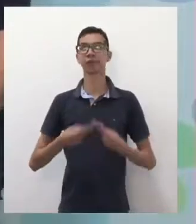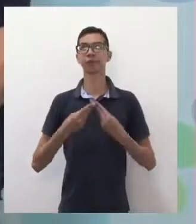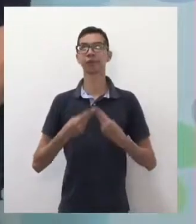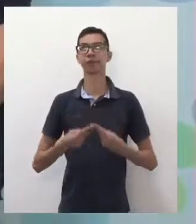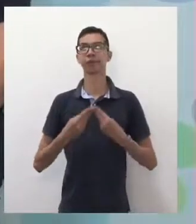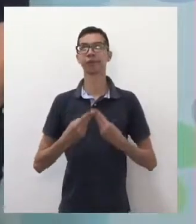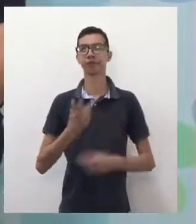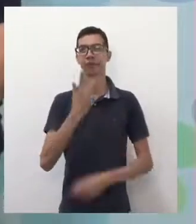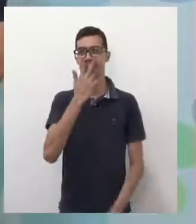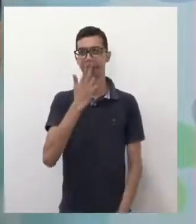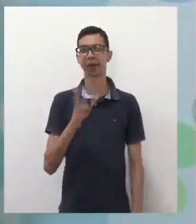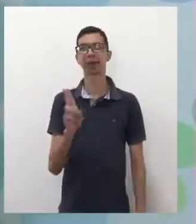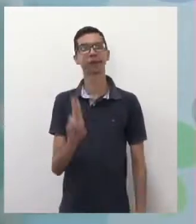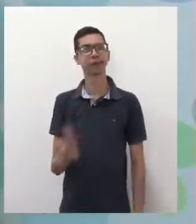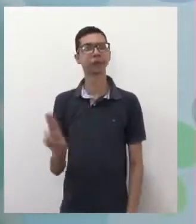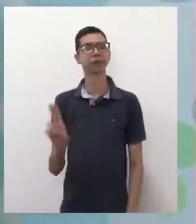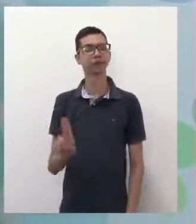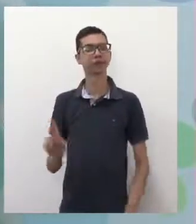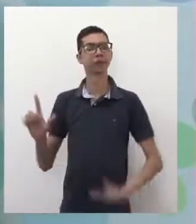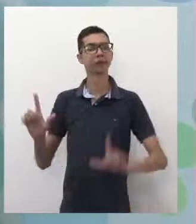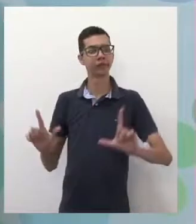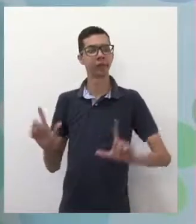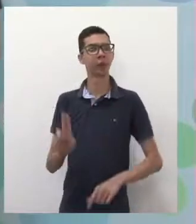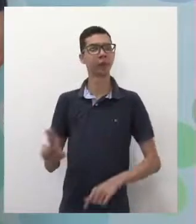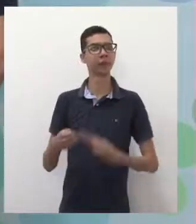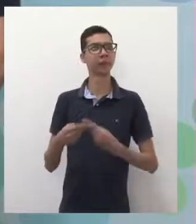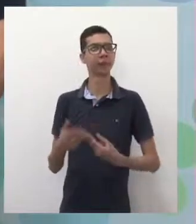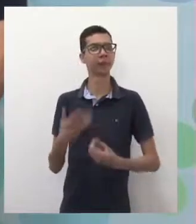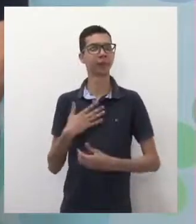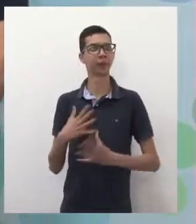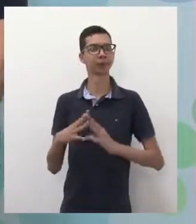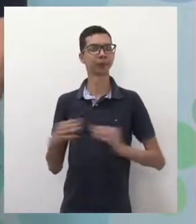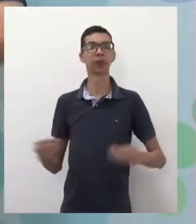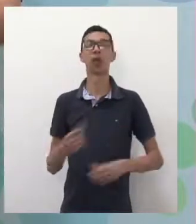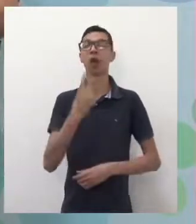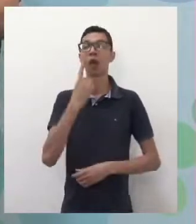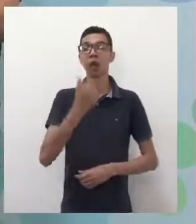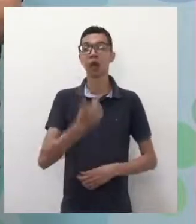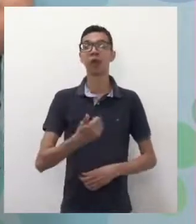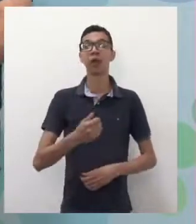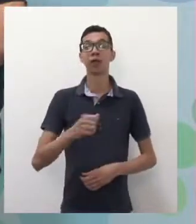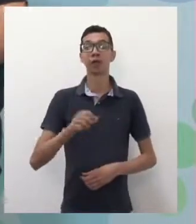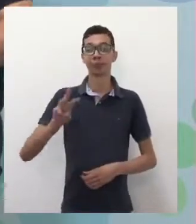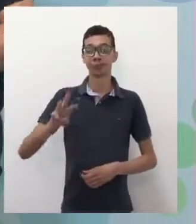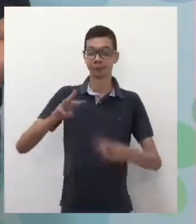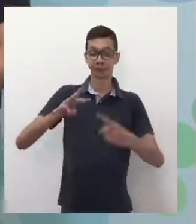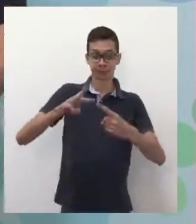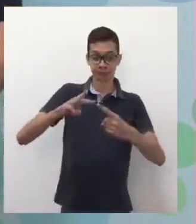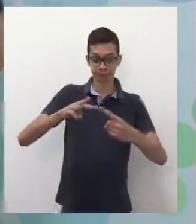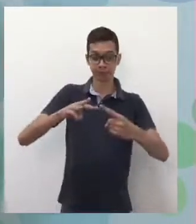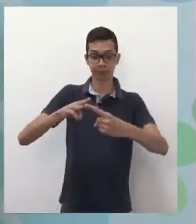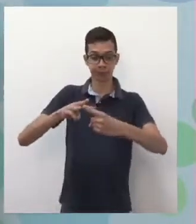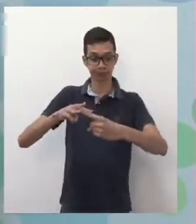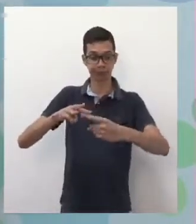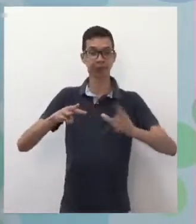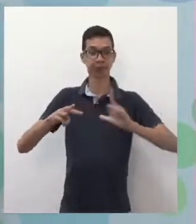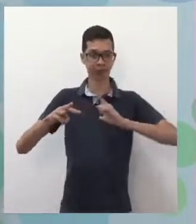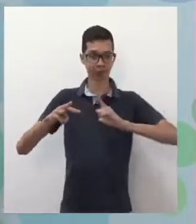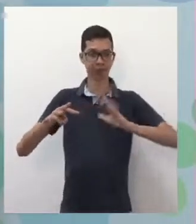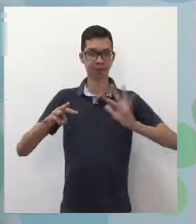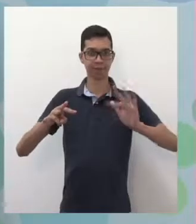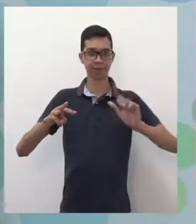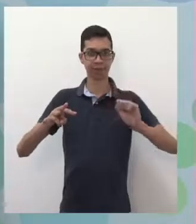aqui. Olha só, se você ligar fase com fase, vai dar 220, né? Mas você vai lá ligar, não, você chama um eletricista para fazer